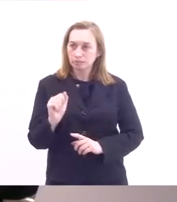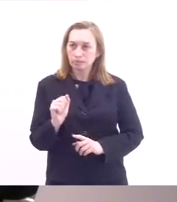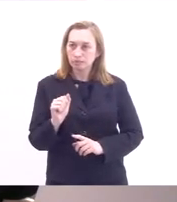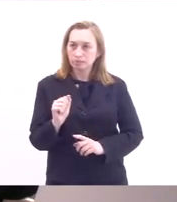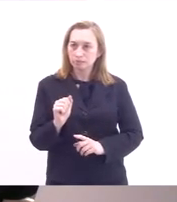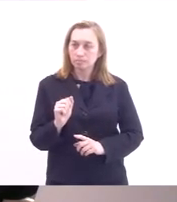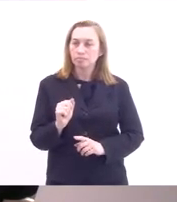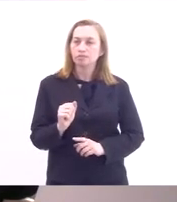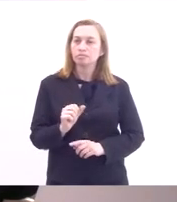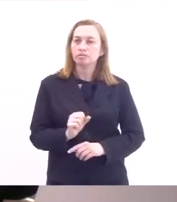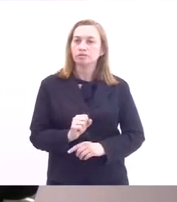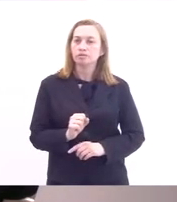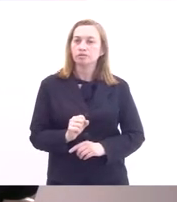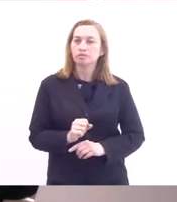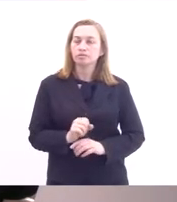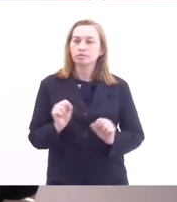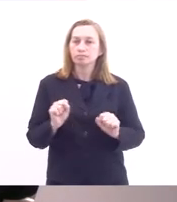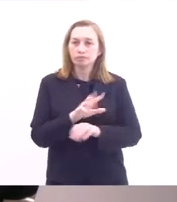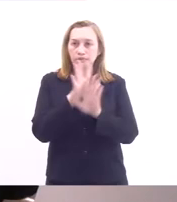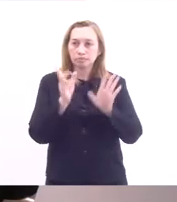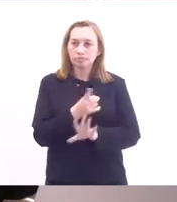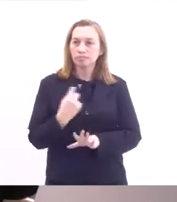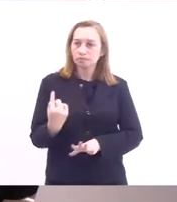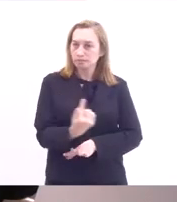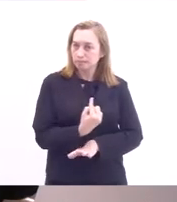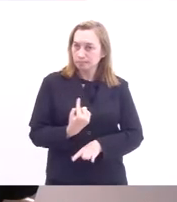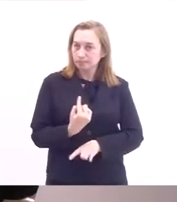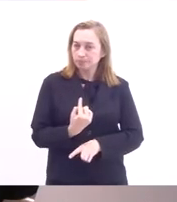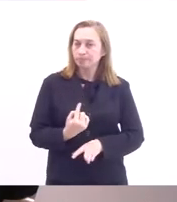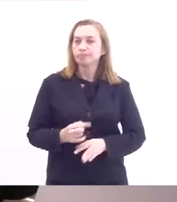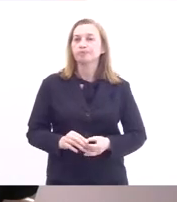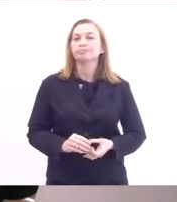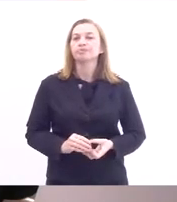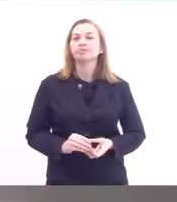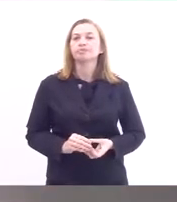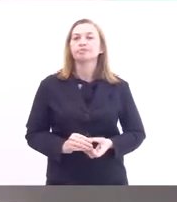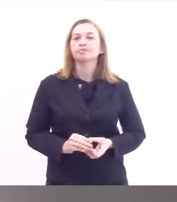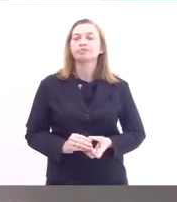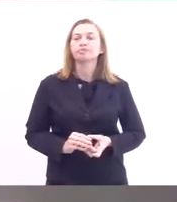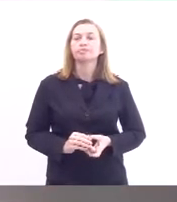ficou absolutamente clara para todos os partícipes